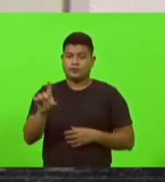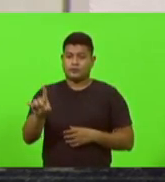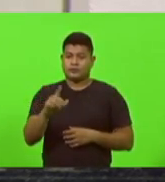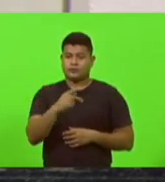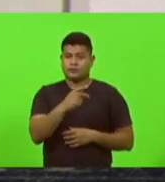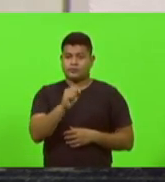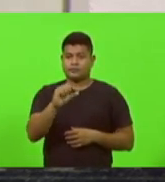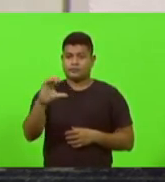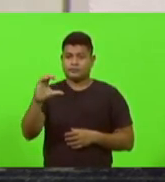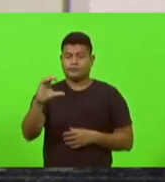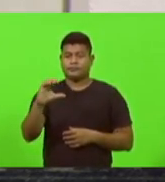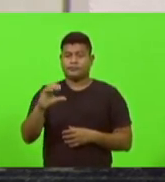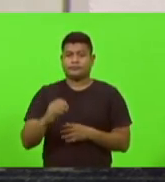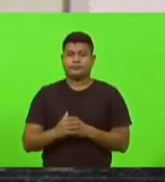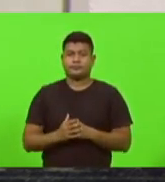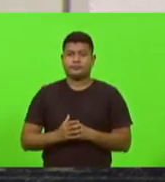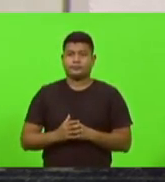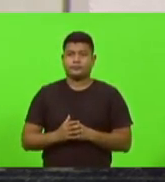PSD-PSC.